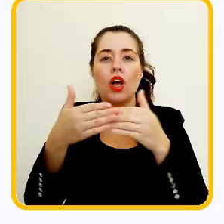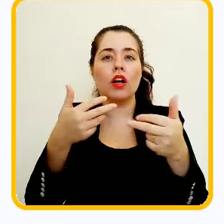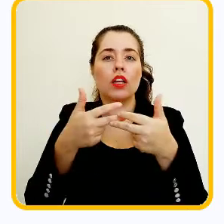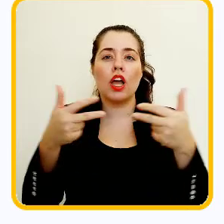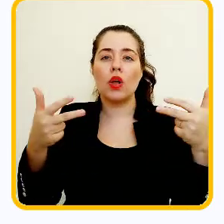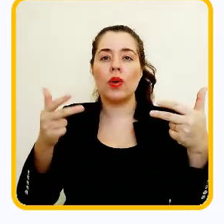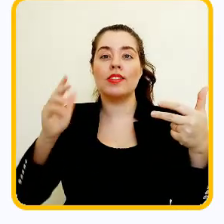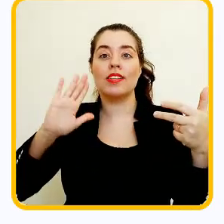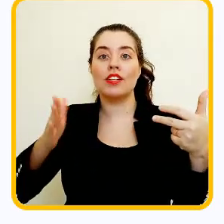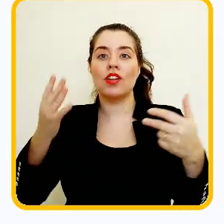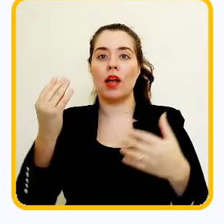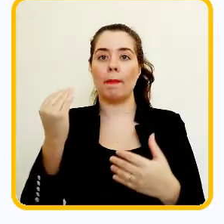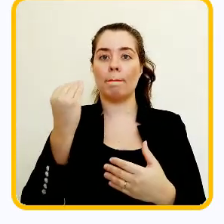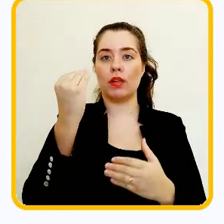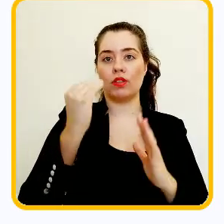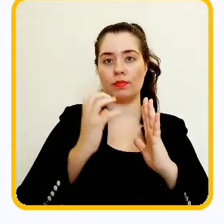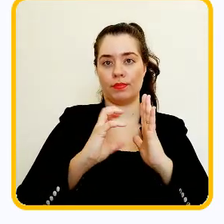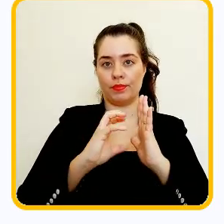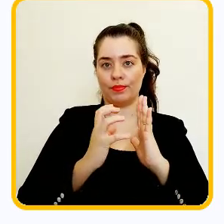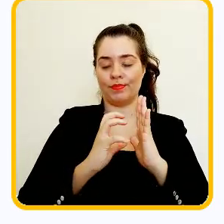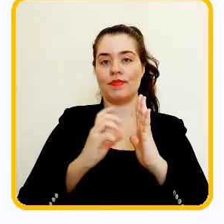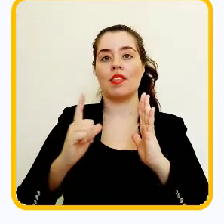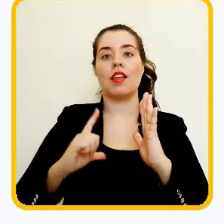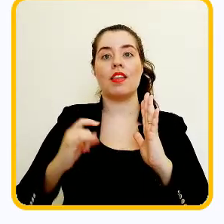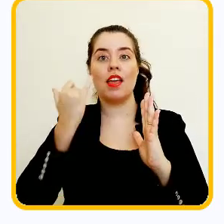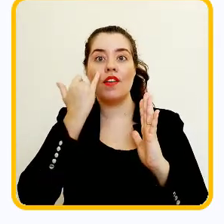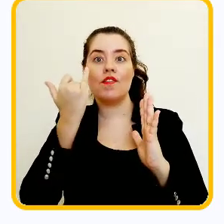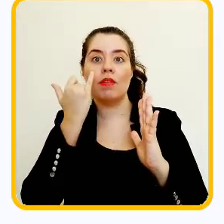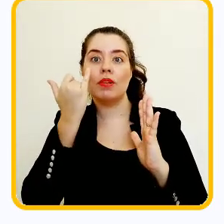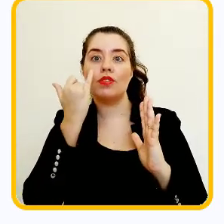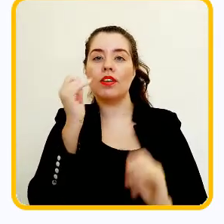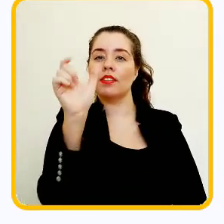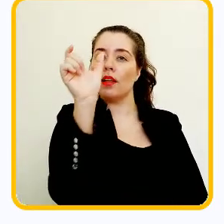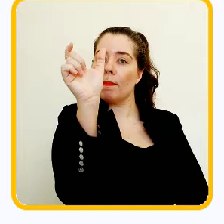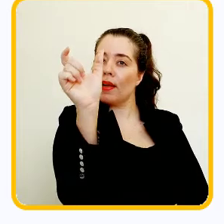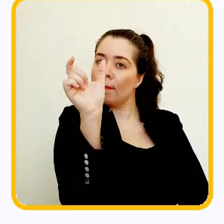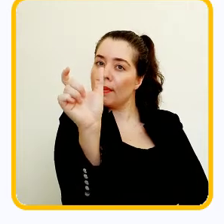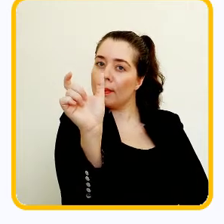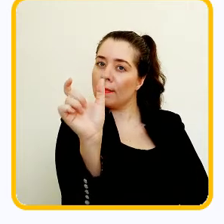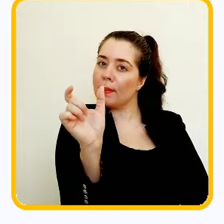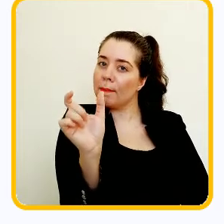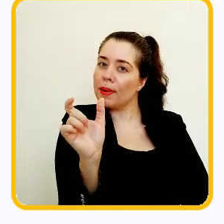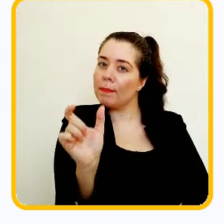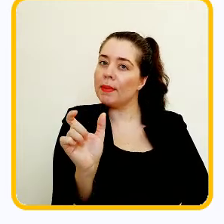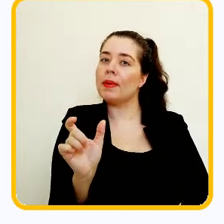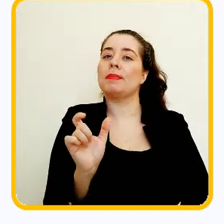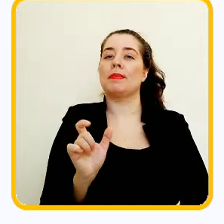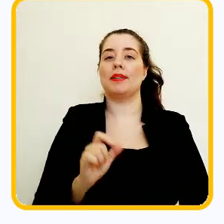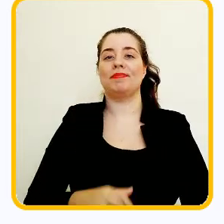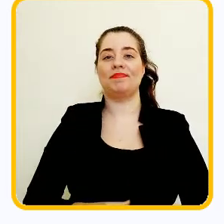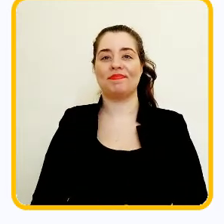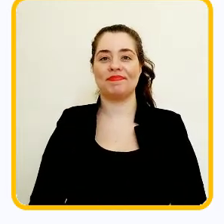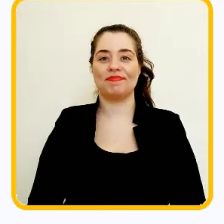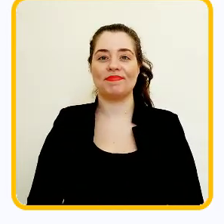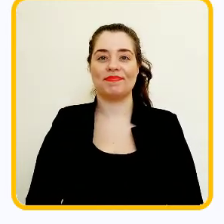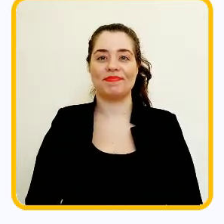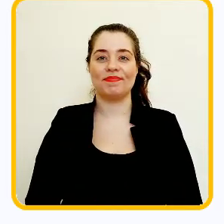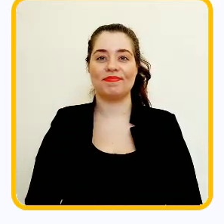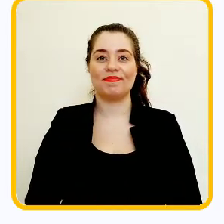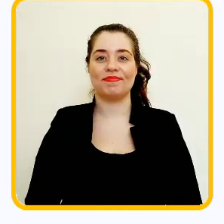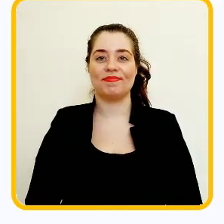no banco de dados a partir de informações dos campos definidos para essa tarefa de banco de